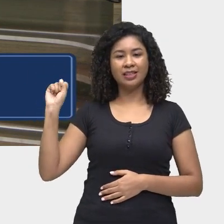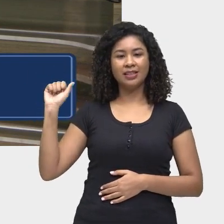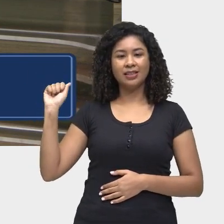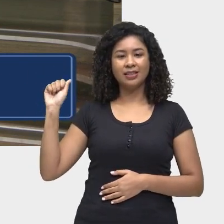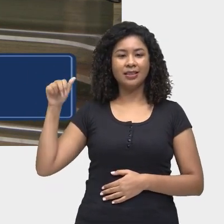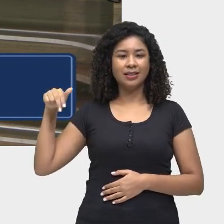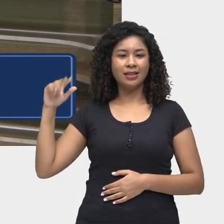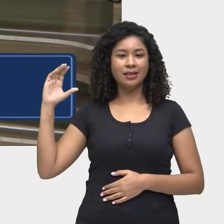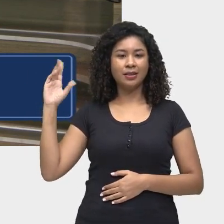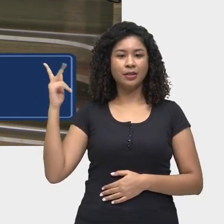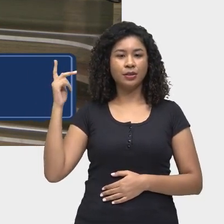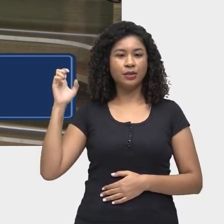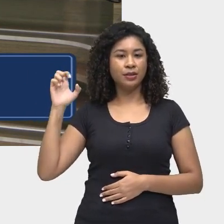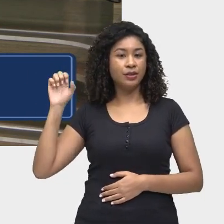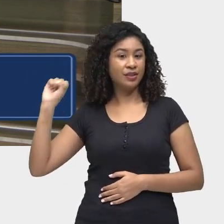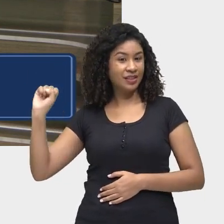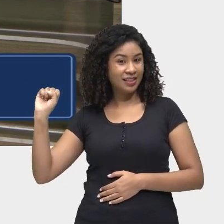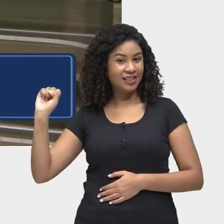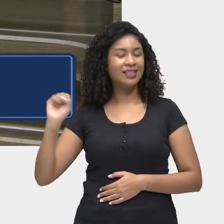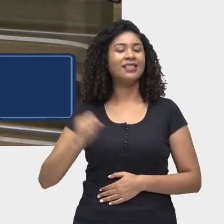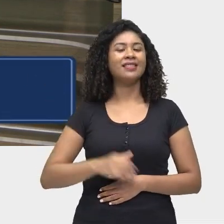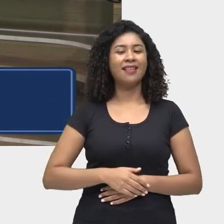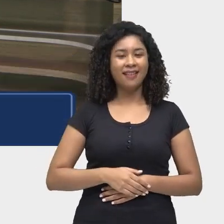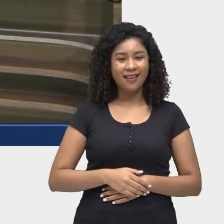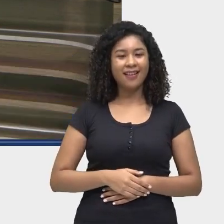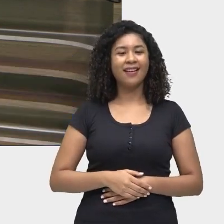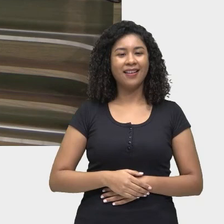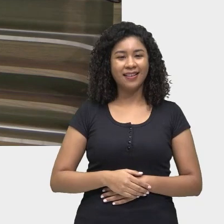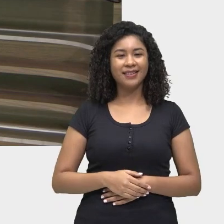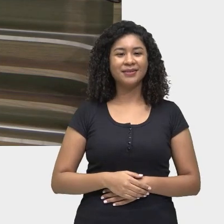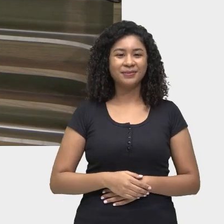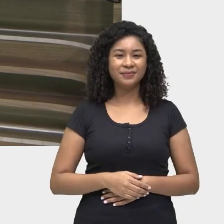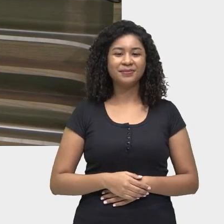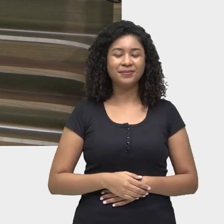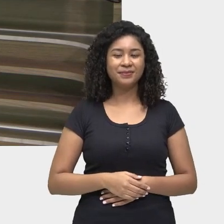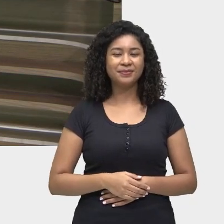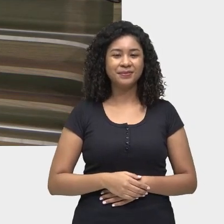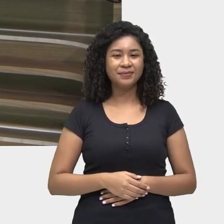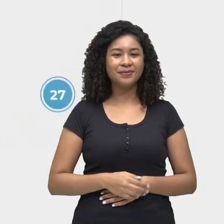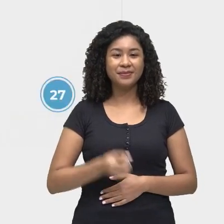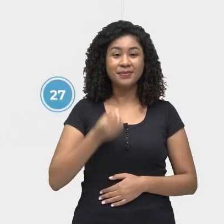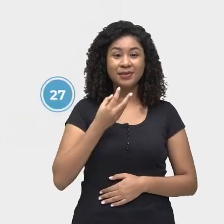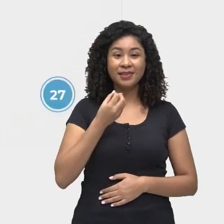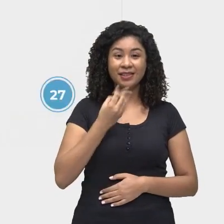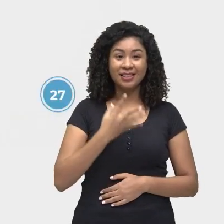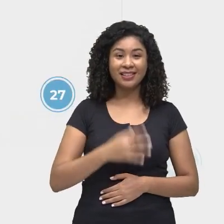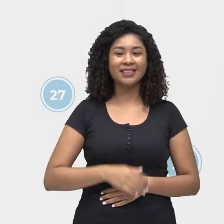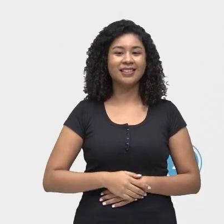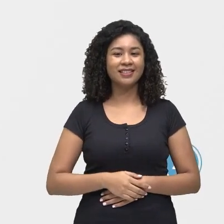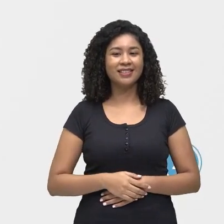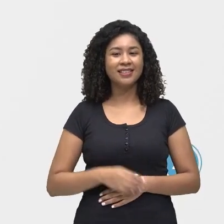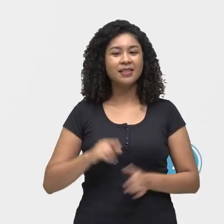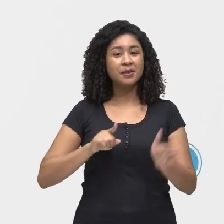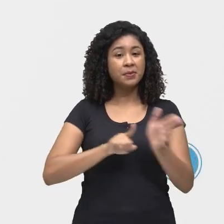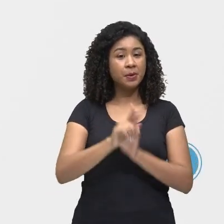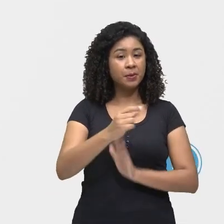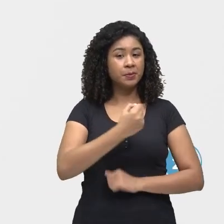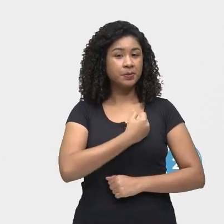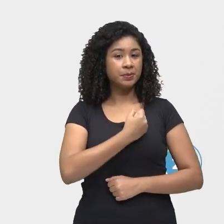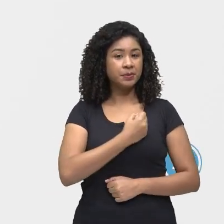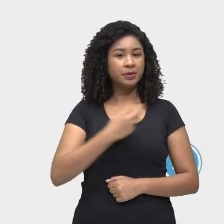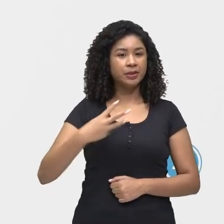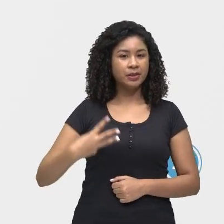questão 3 também, A de átomo, muito bem. Vamos ver aí a terceira questão, né. Então,